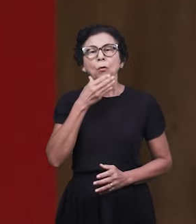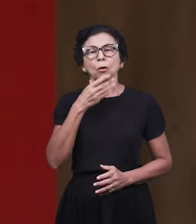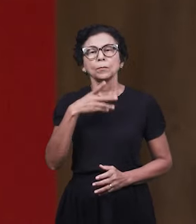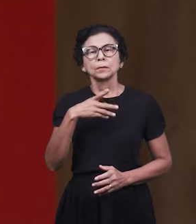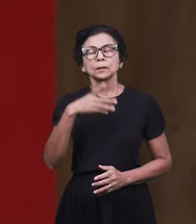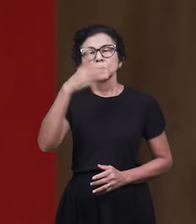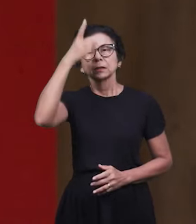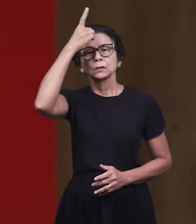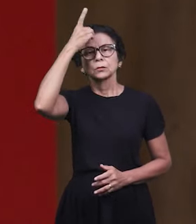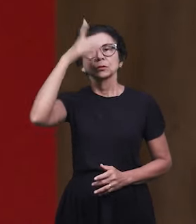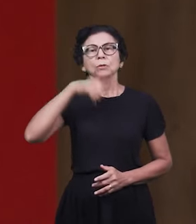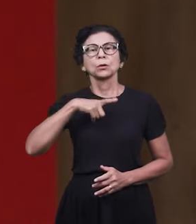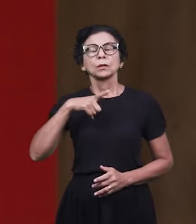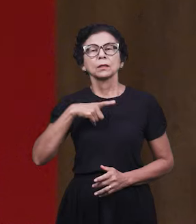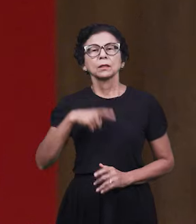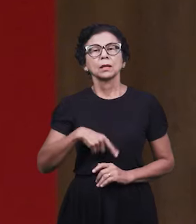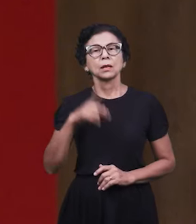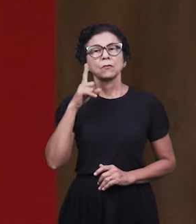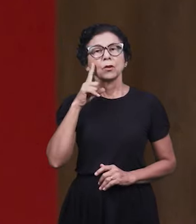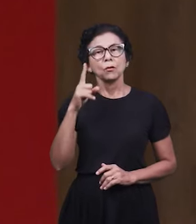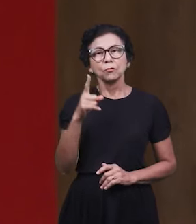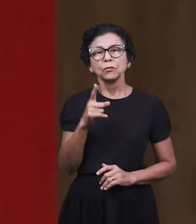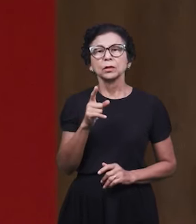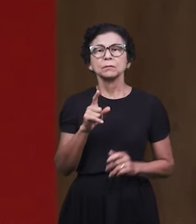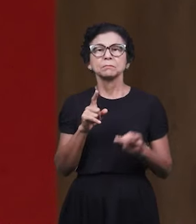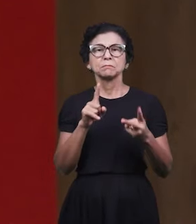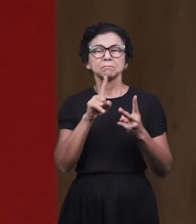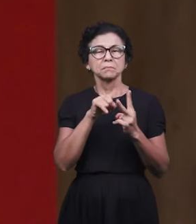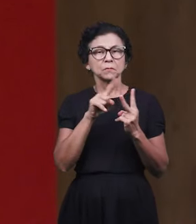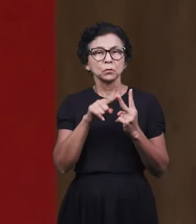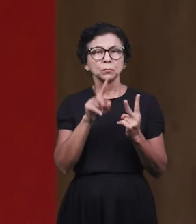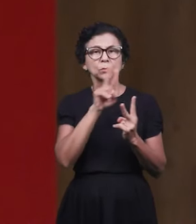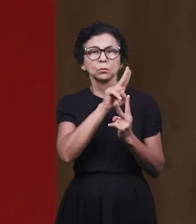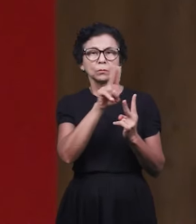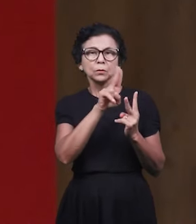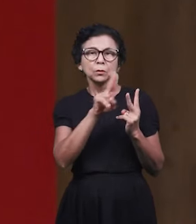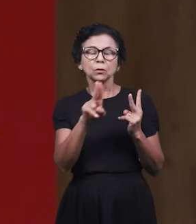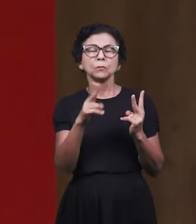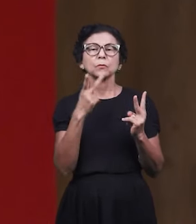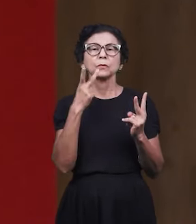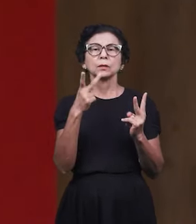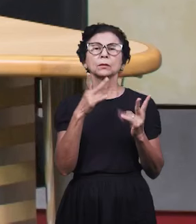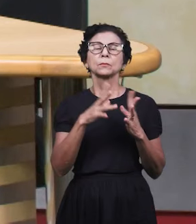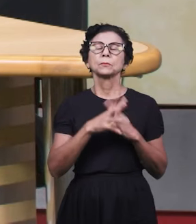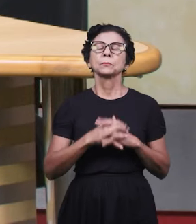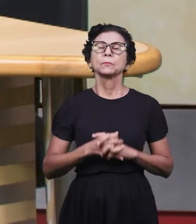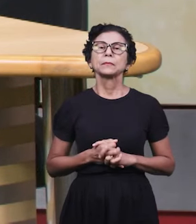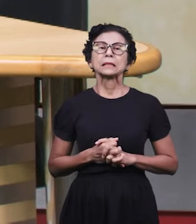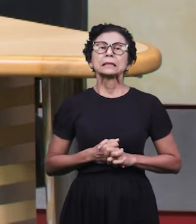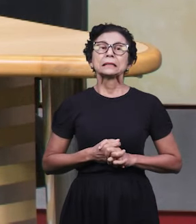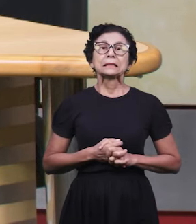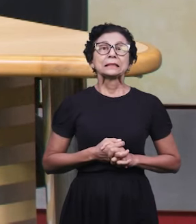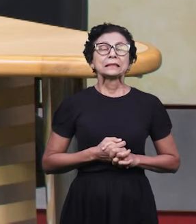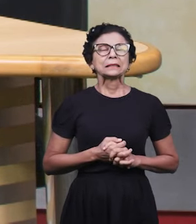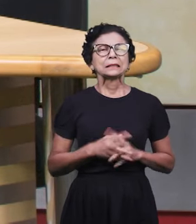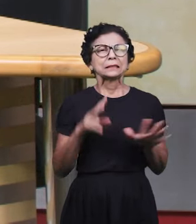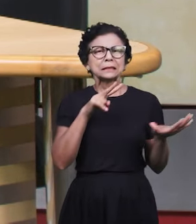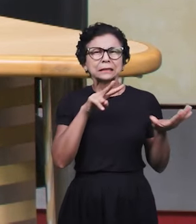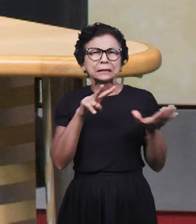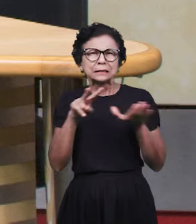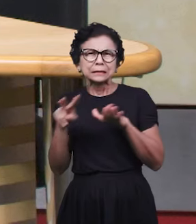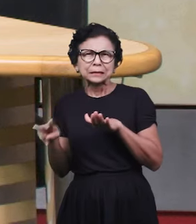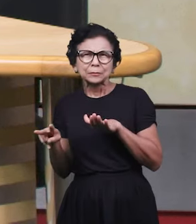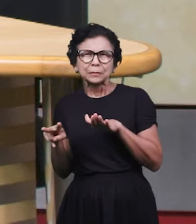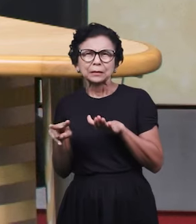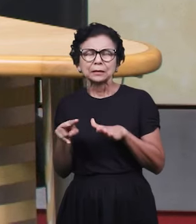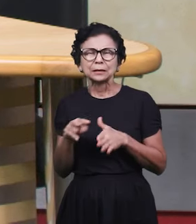As duas foram embora. Tá. Uma, naquela semana, ela era gerente do banco. Naquela semana ela